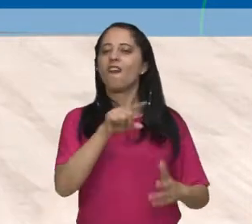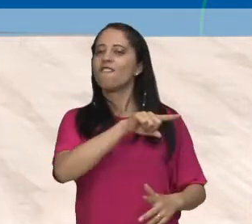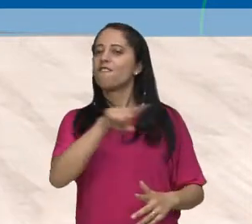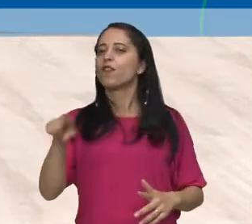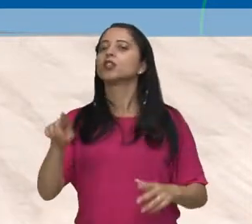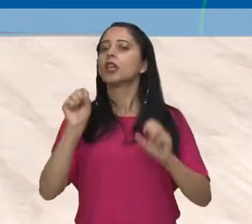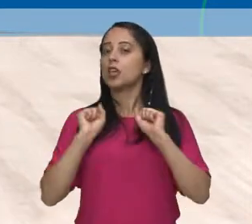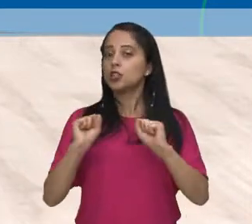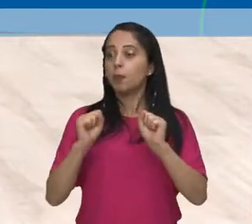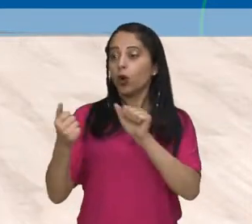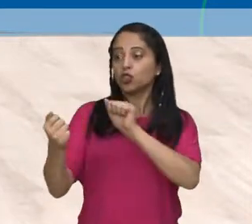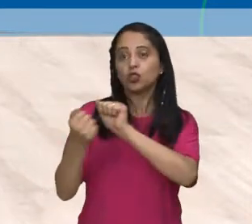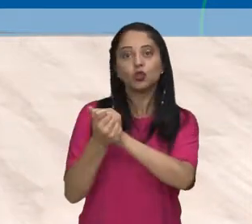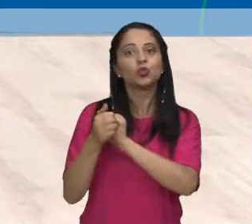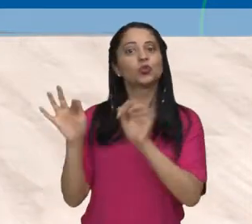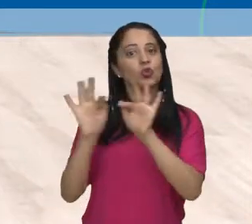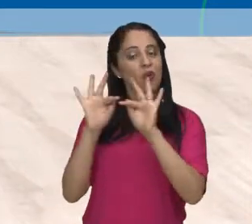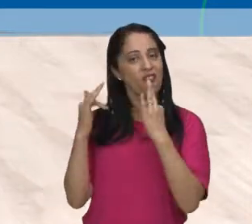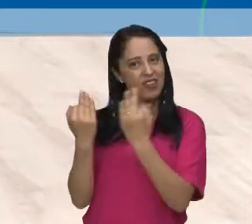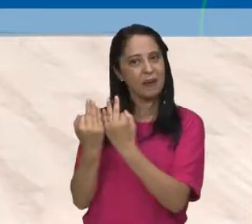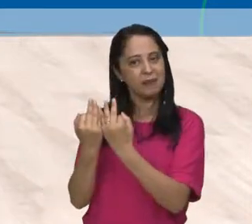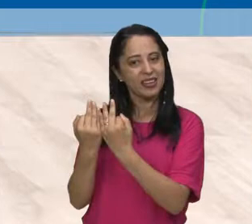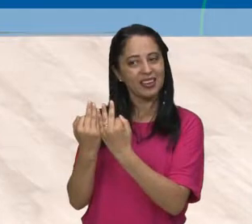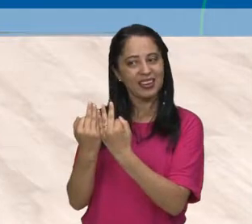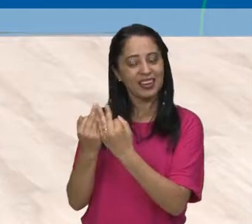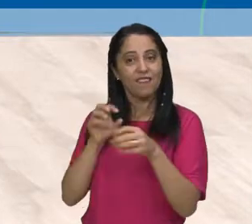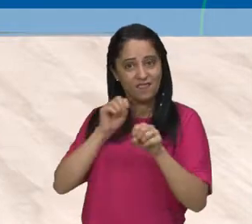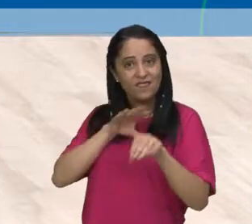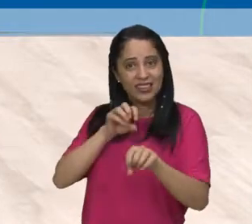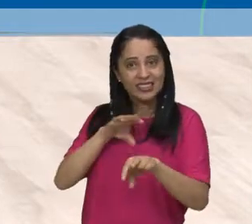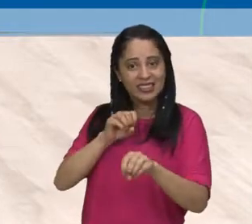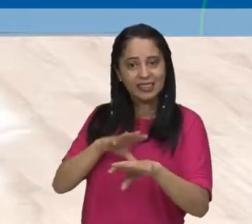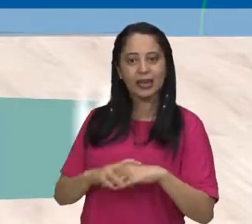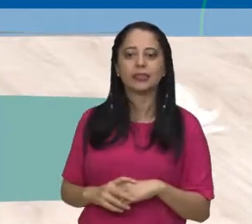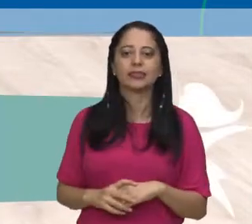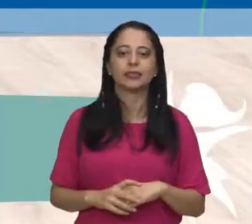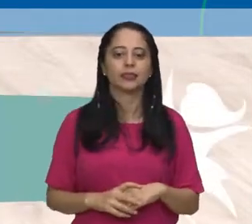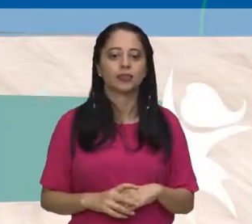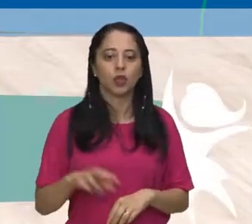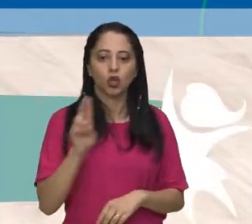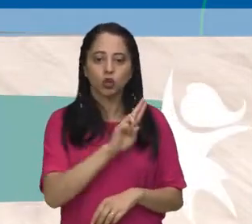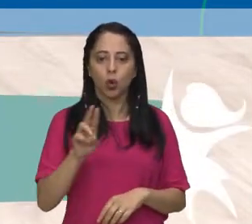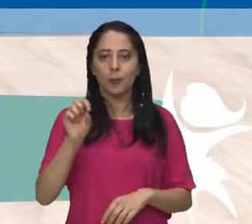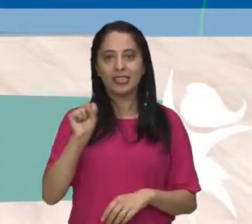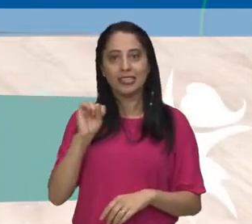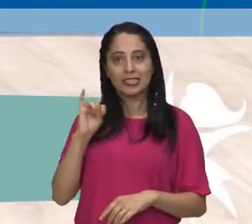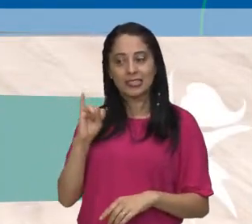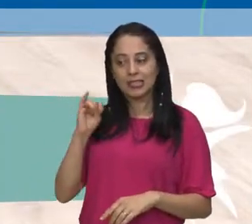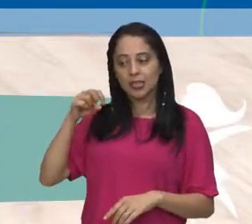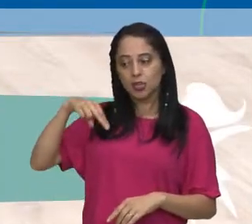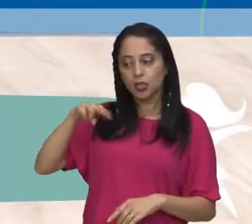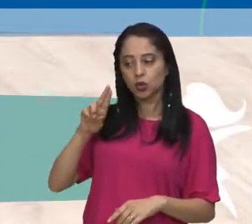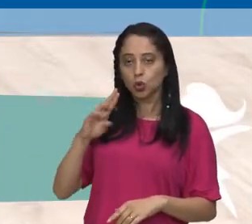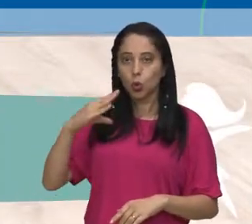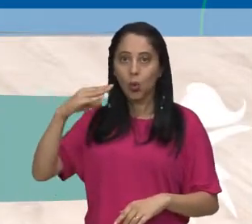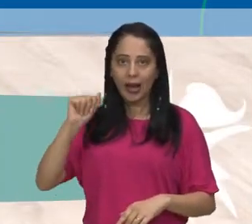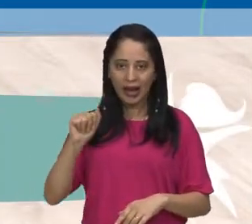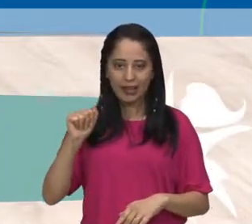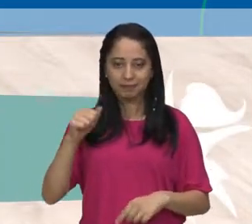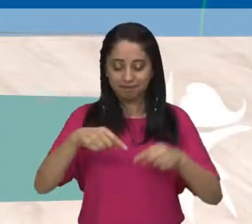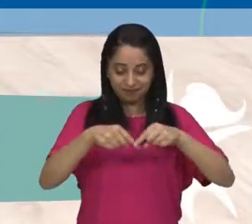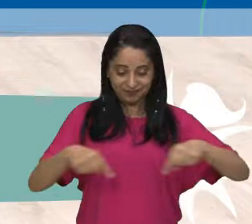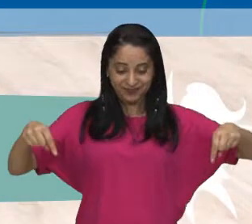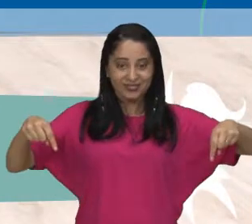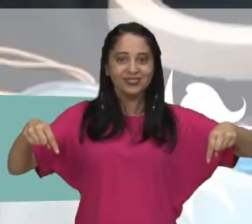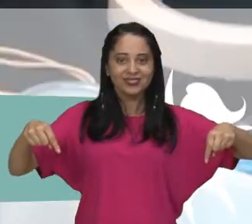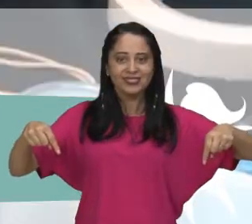com sua família. Vamos ensiná-los? Claro! Esse brinquedo se chama sinuca de tampinhas. Quais são